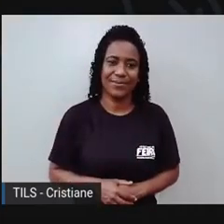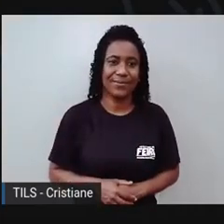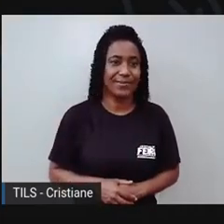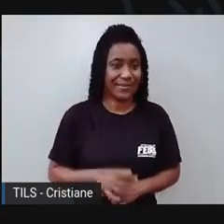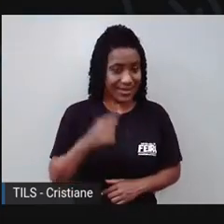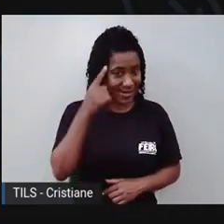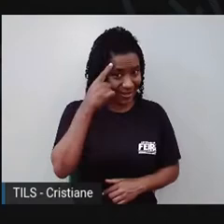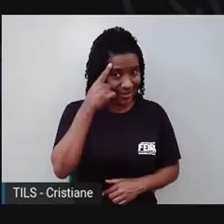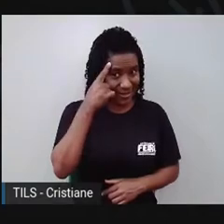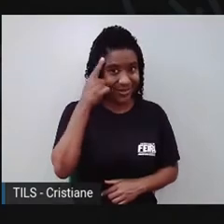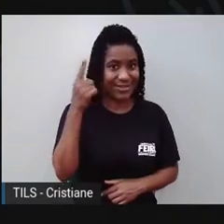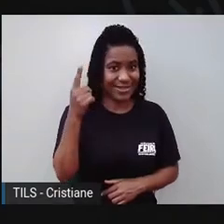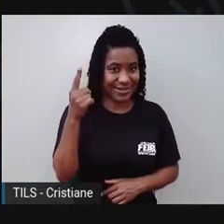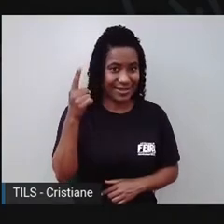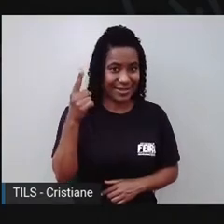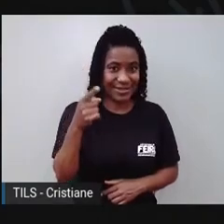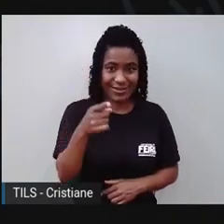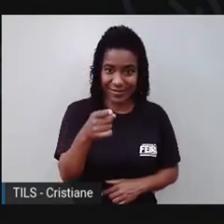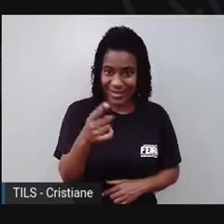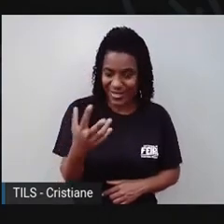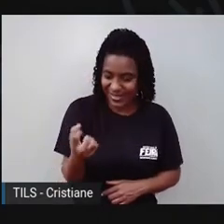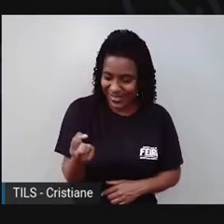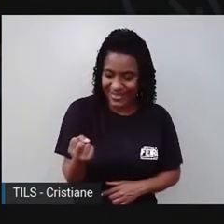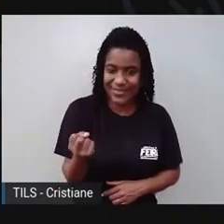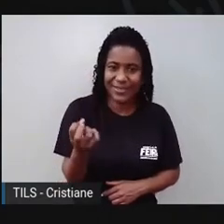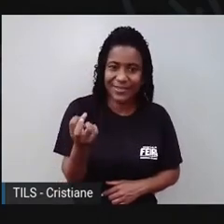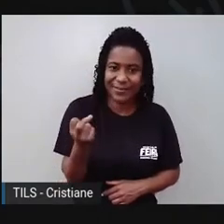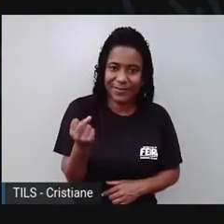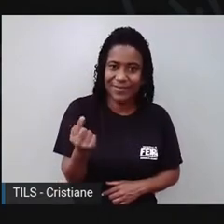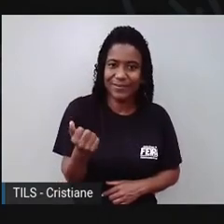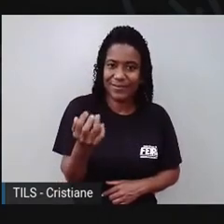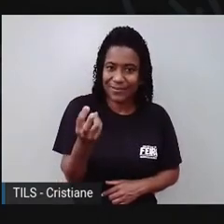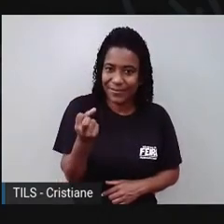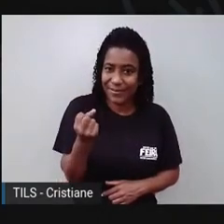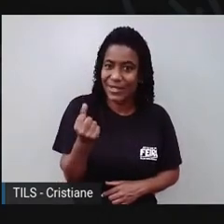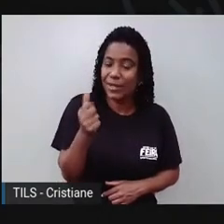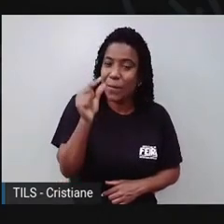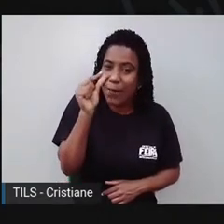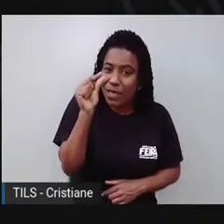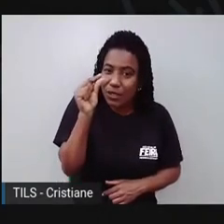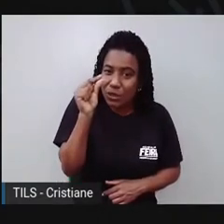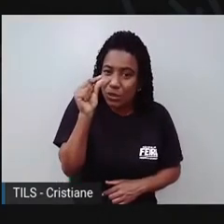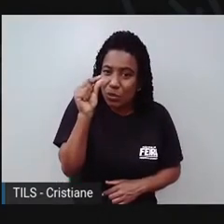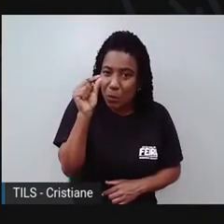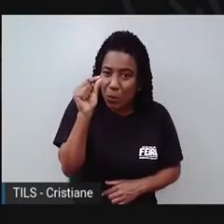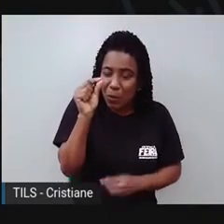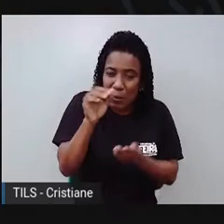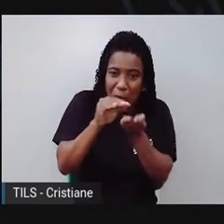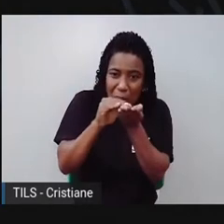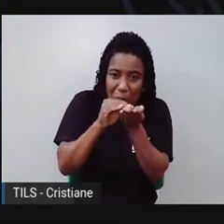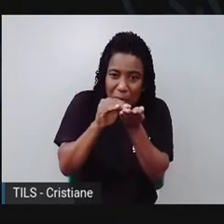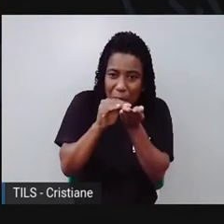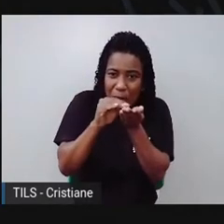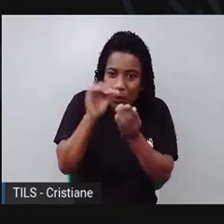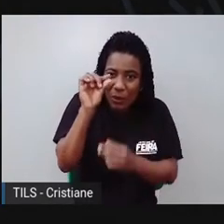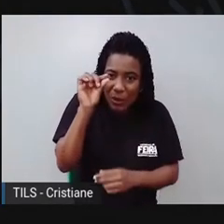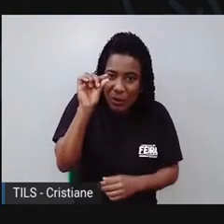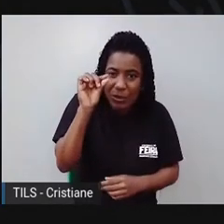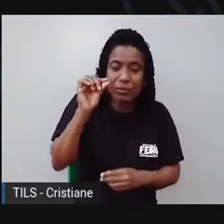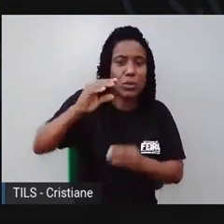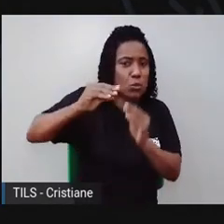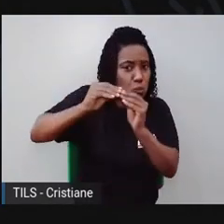Lembrando que quando a gente aperta assim, ó, a gente ainda acha pedacinho de papel. Aí tem, ó, aquelas bolinhas. Tem